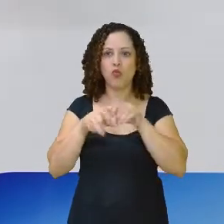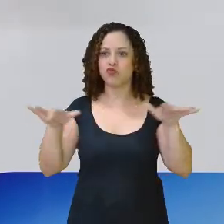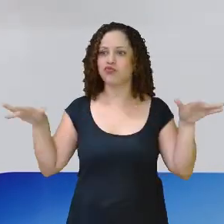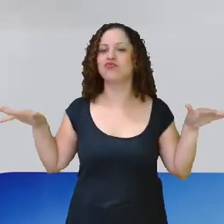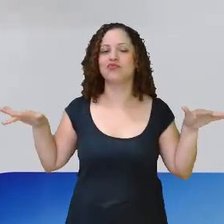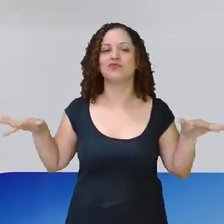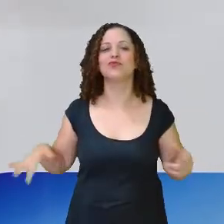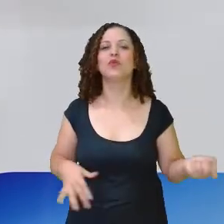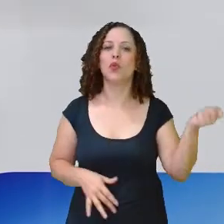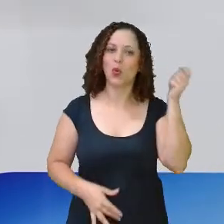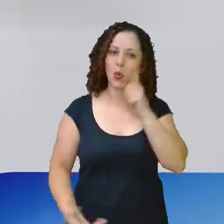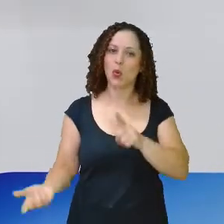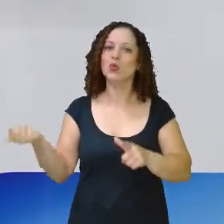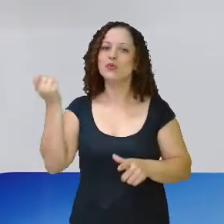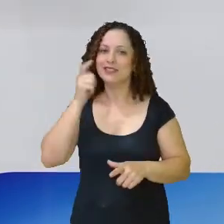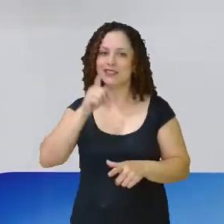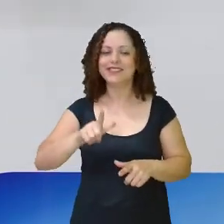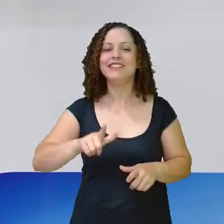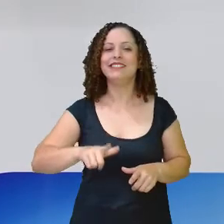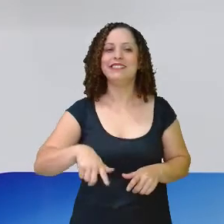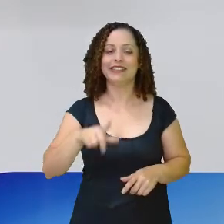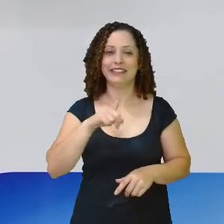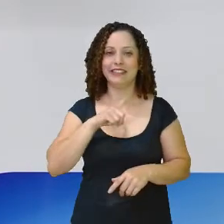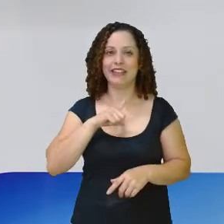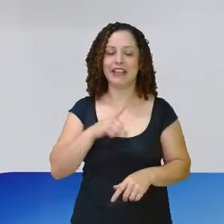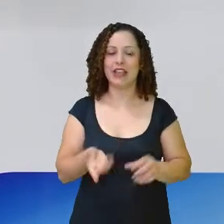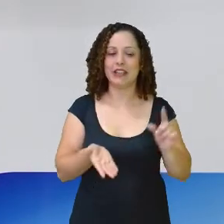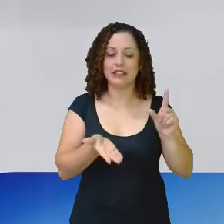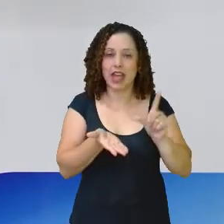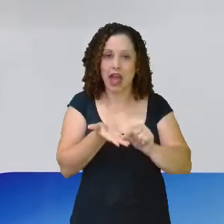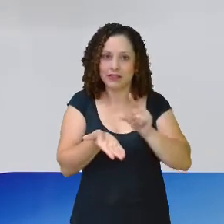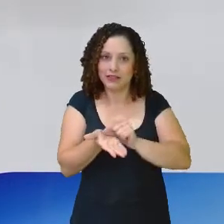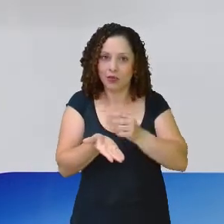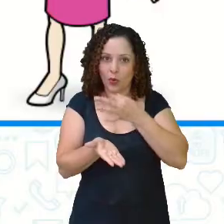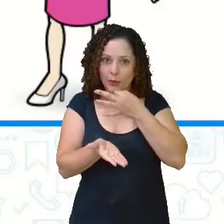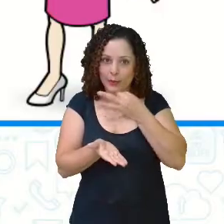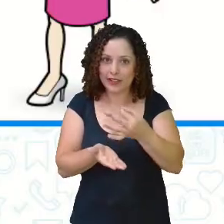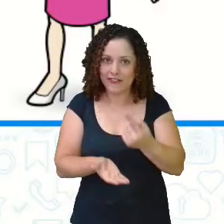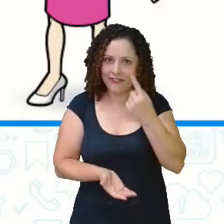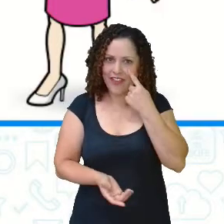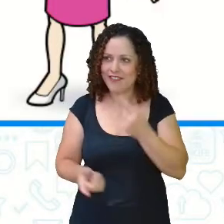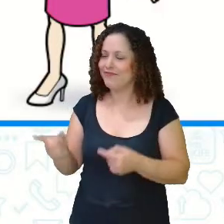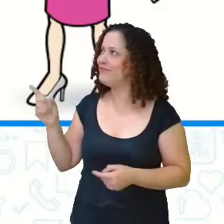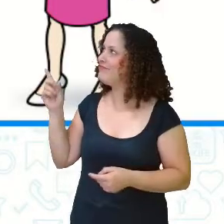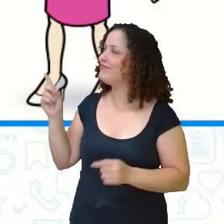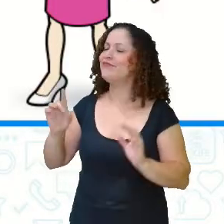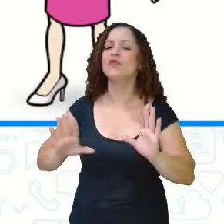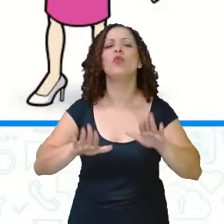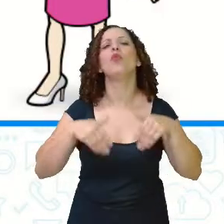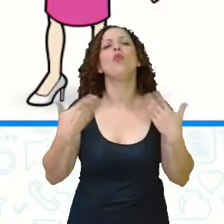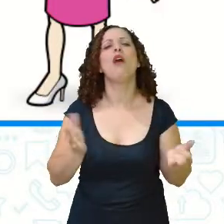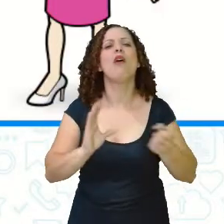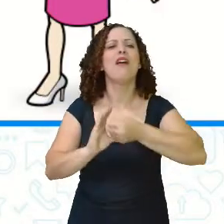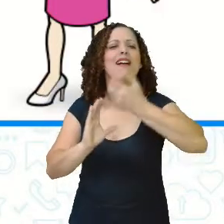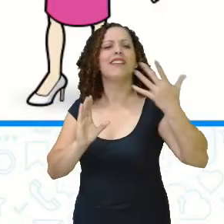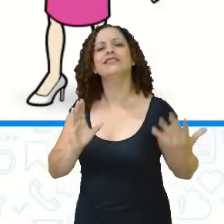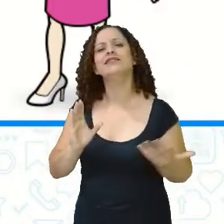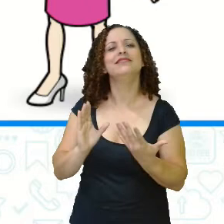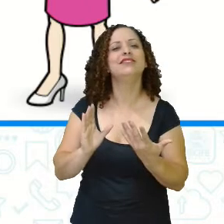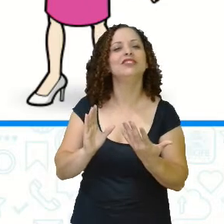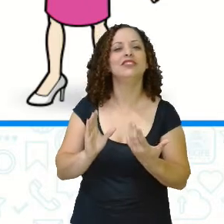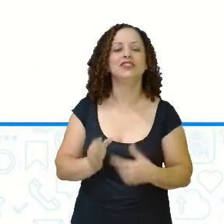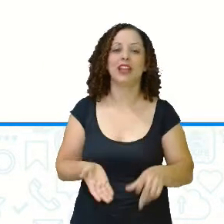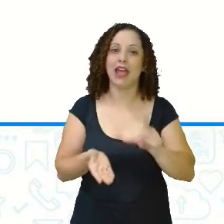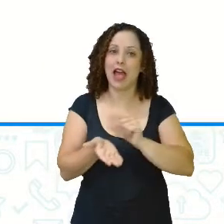gente consegue encontrar esses artigos de opinião. Então, vamos ver um pouquinho quais são essas características